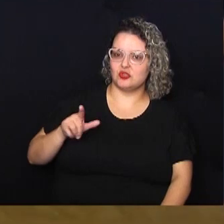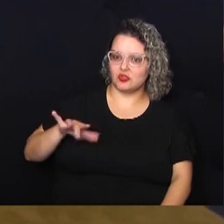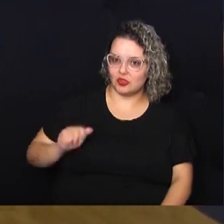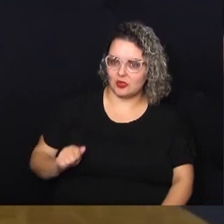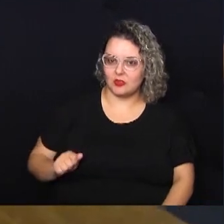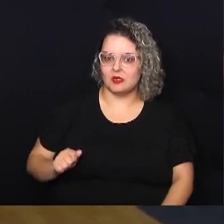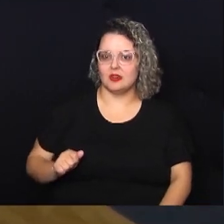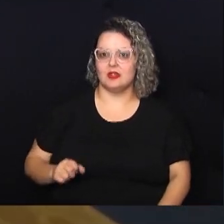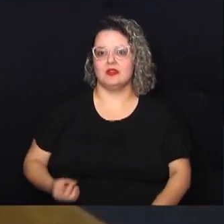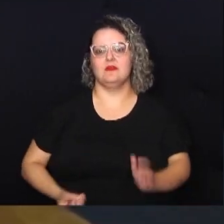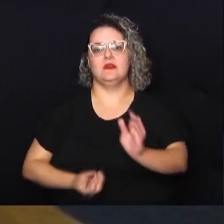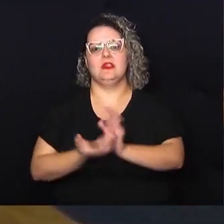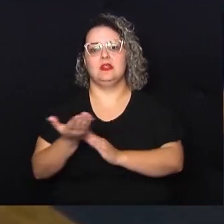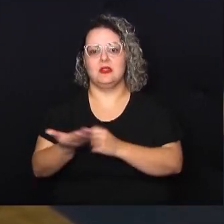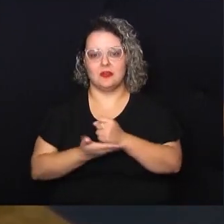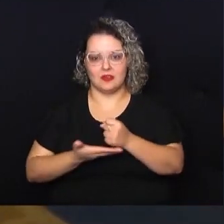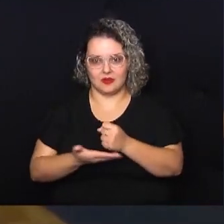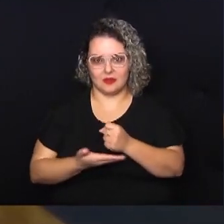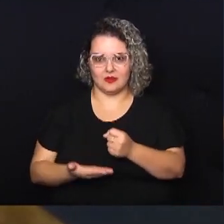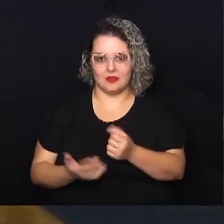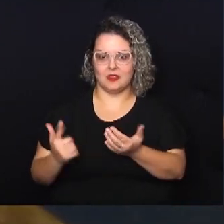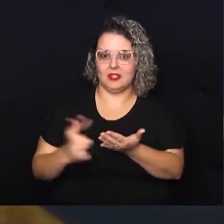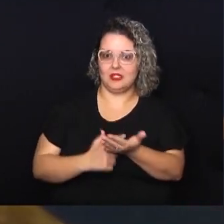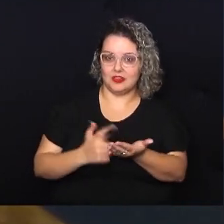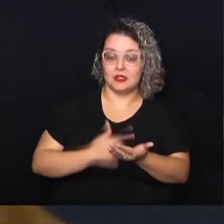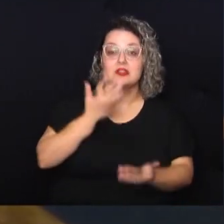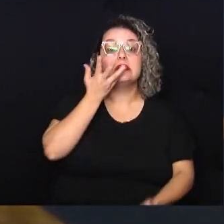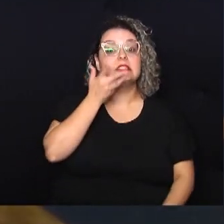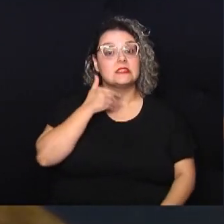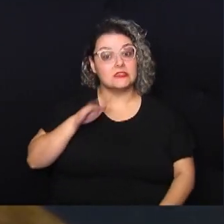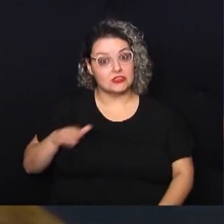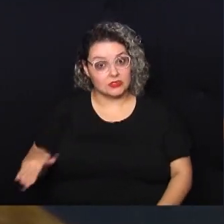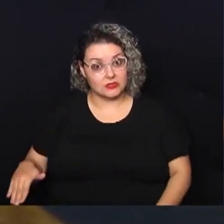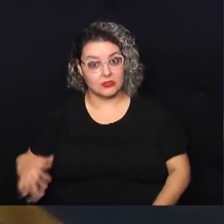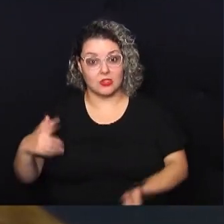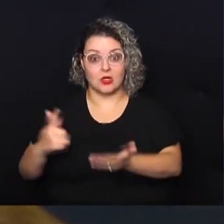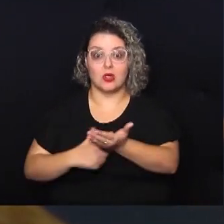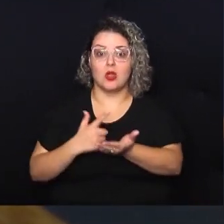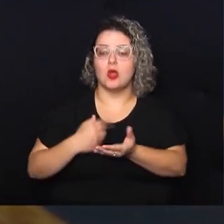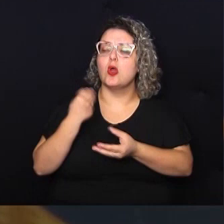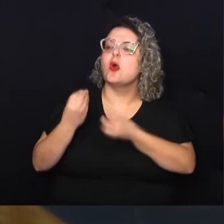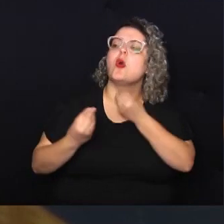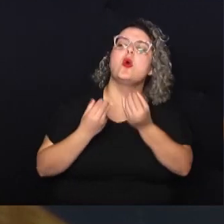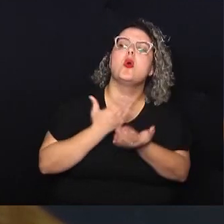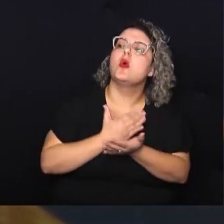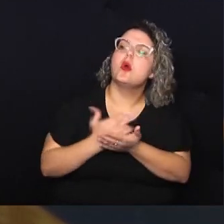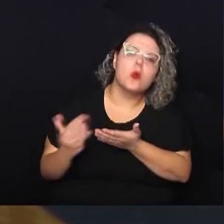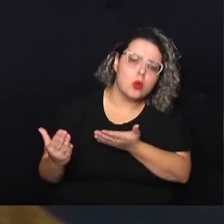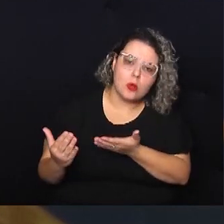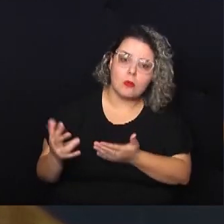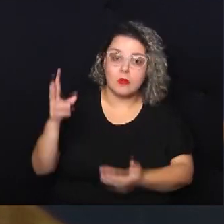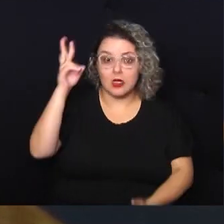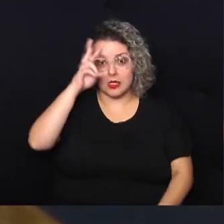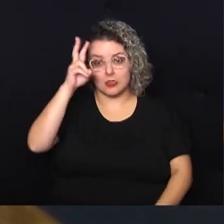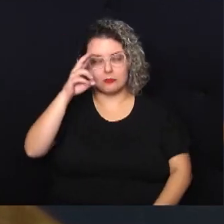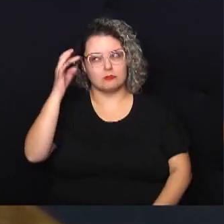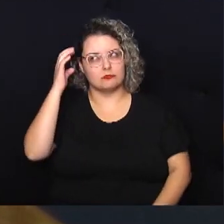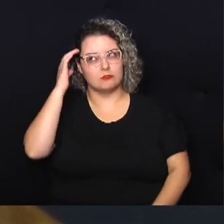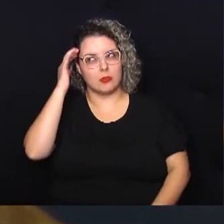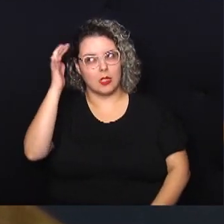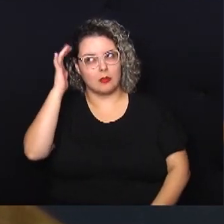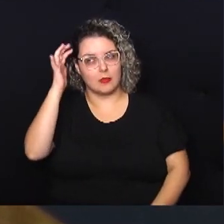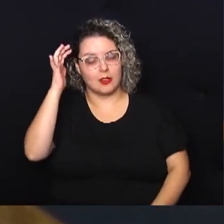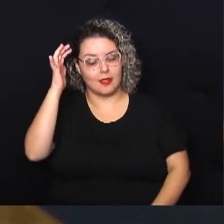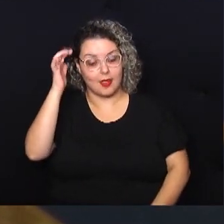espetáculo baseado em 2 livros da literatura infantil. O livro Como Começa e o Histórias para Pensar com a Barriga.